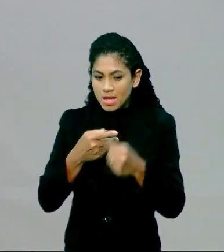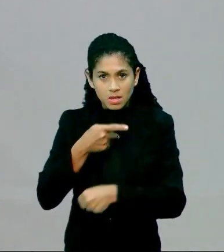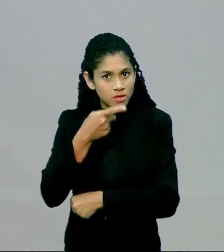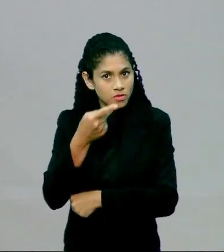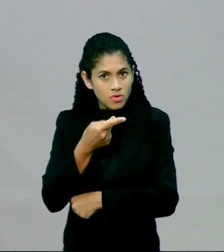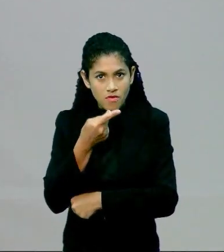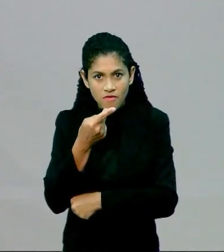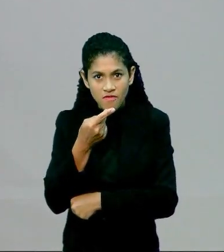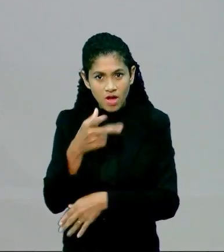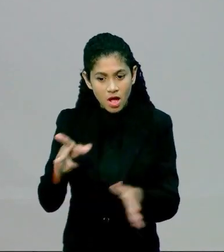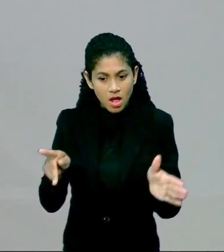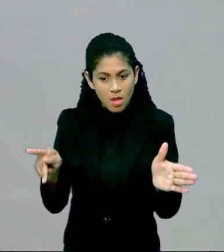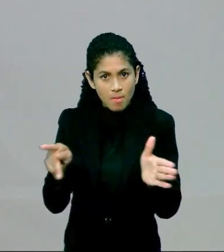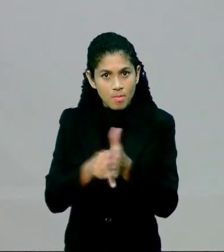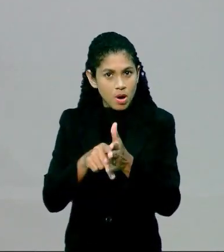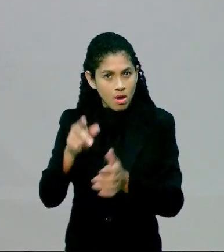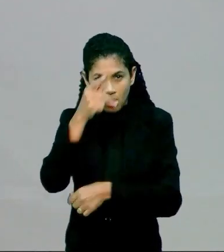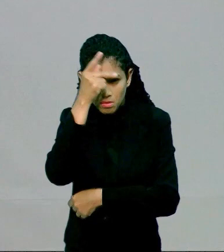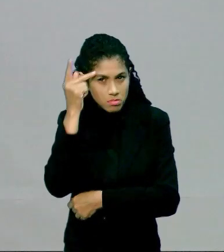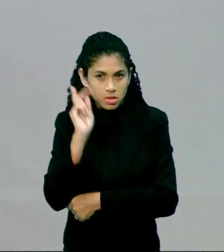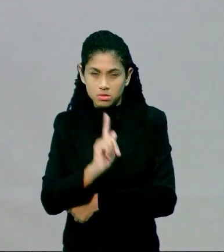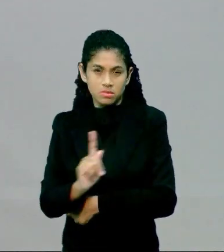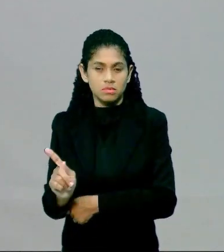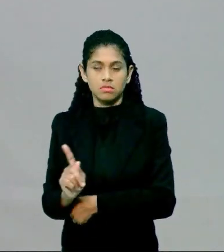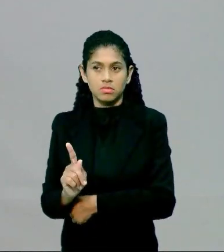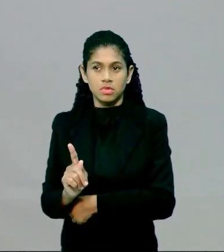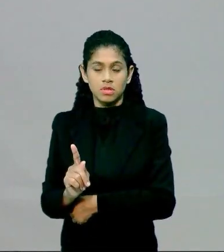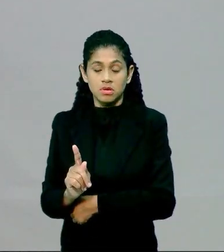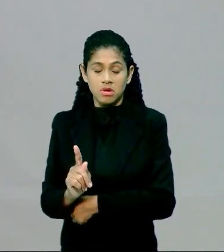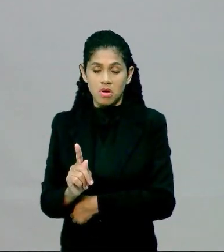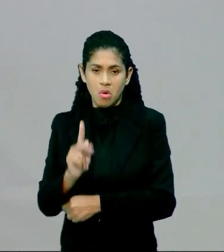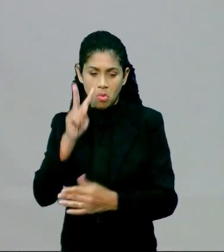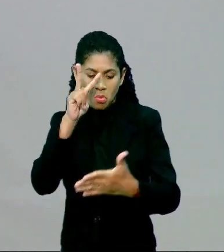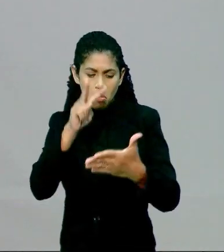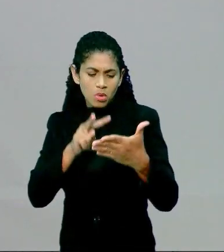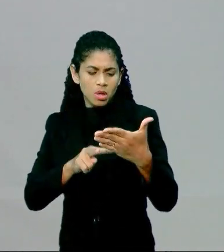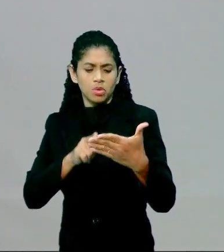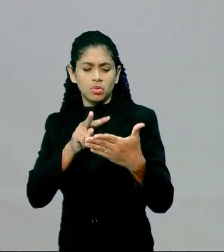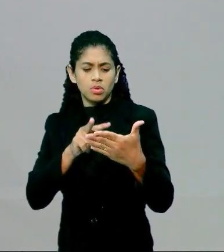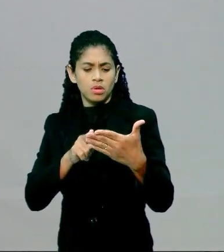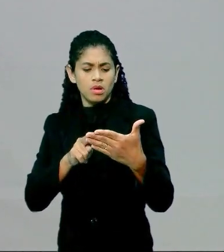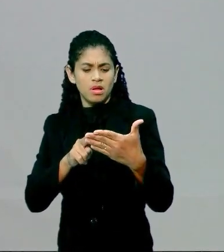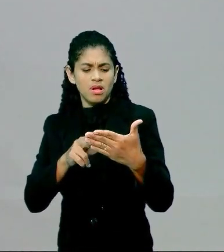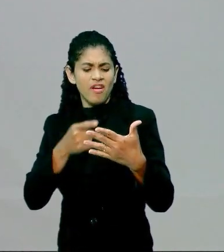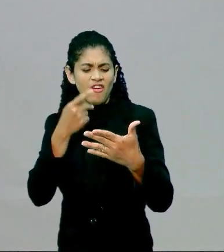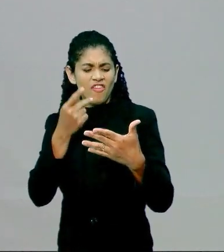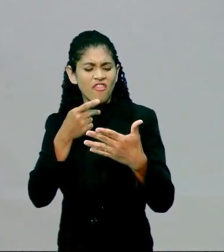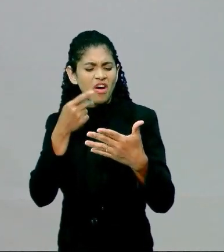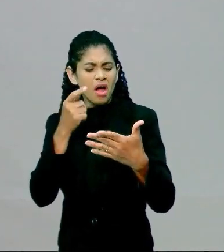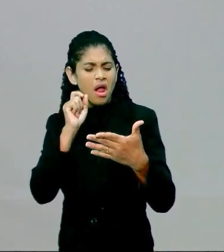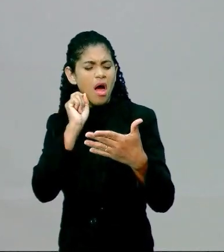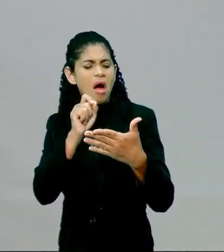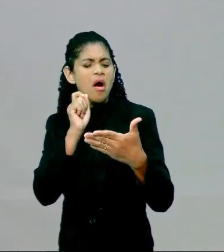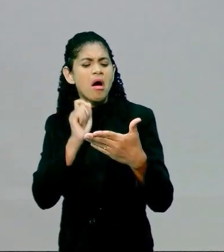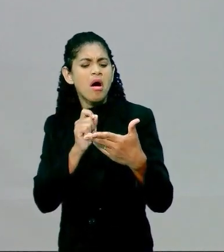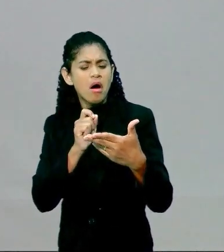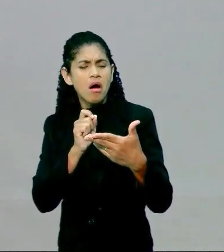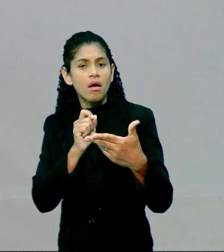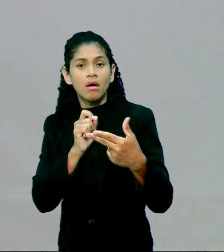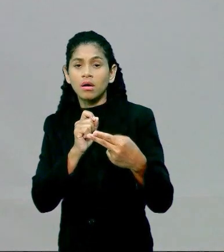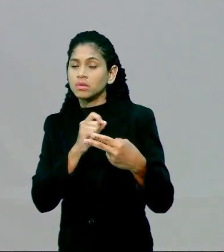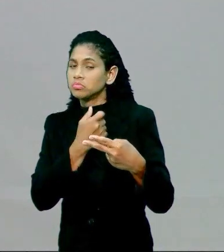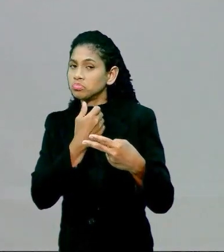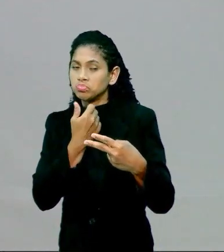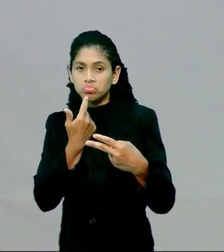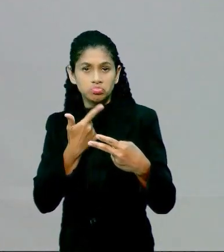crítica e deixo a critério ali do leitor identificar para quem eu estou me dirigindo, tá? A quem eu